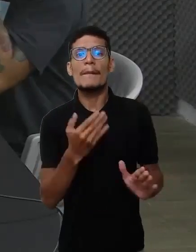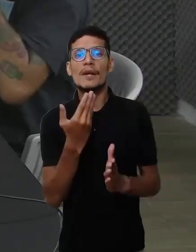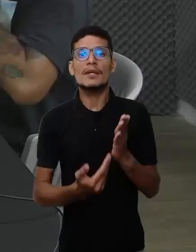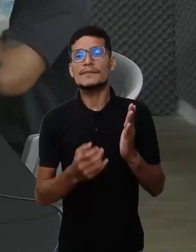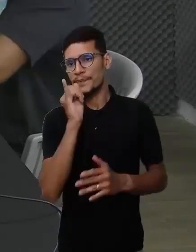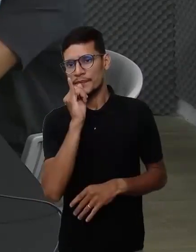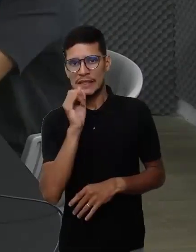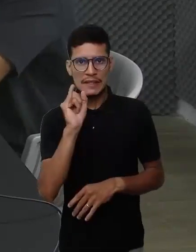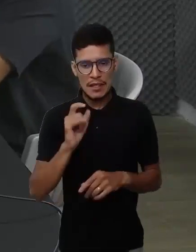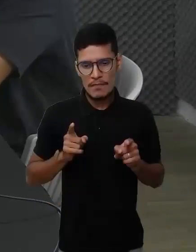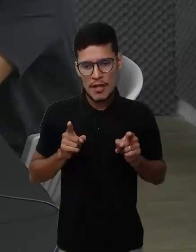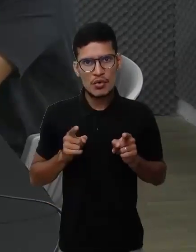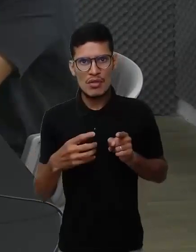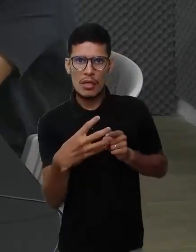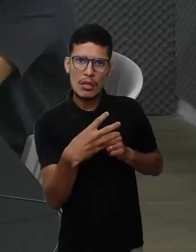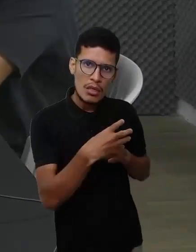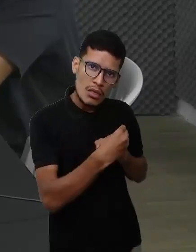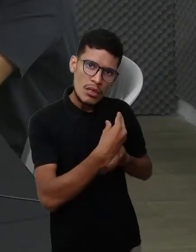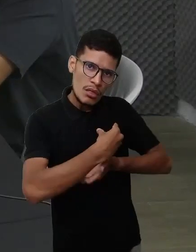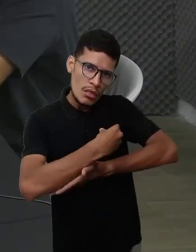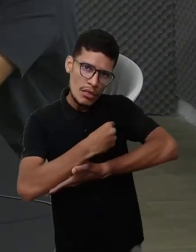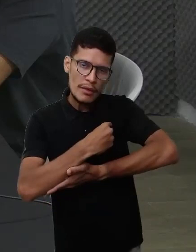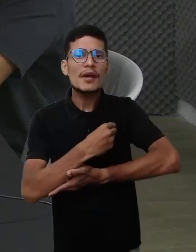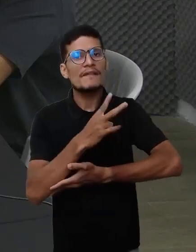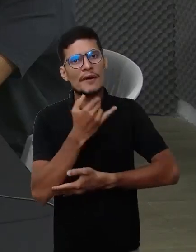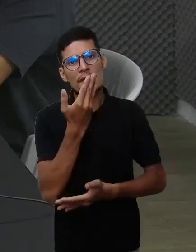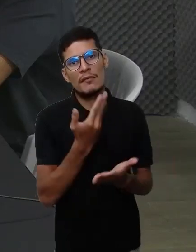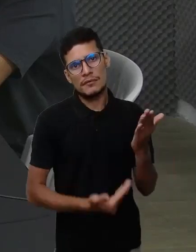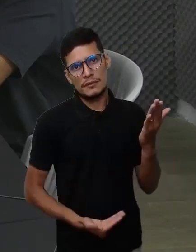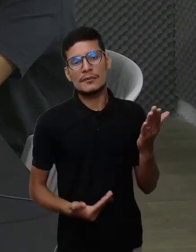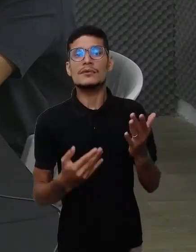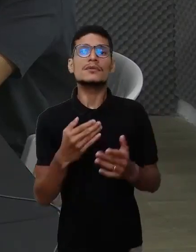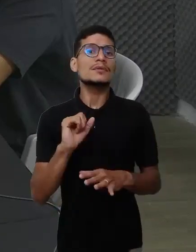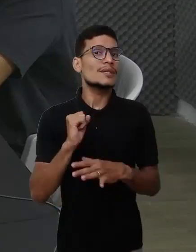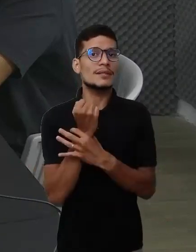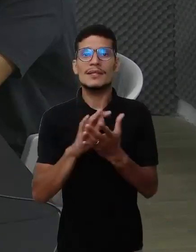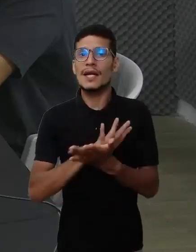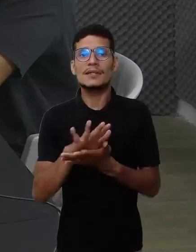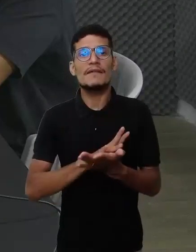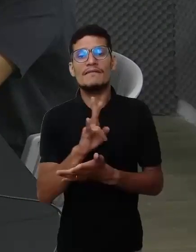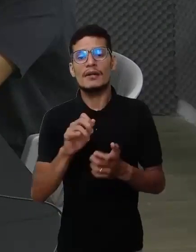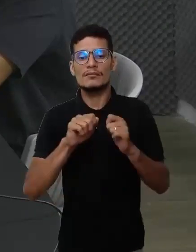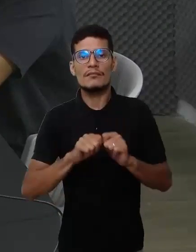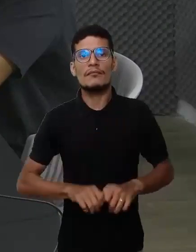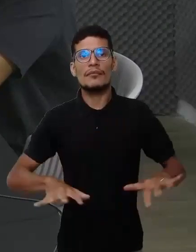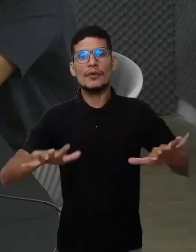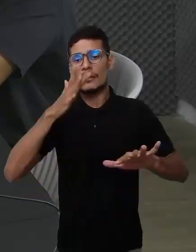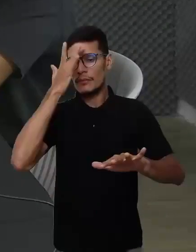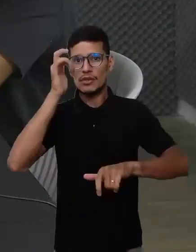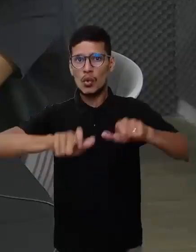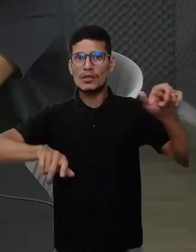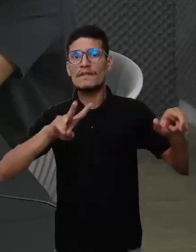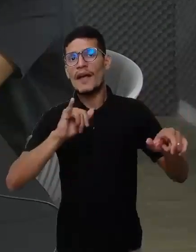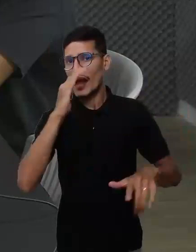mulher amamentando, nem você tem a garantia de que isso vai ser distribuído para as pessoas que você acredita que